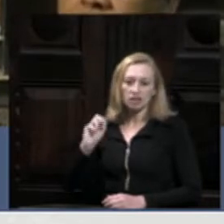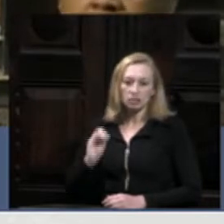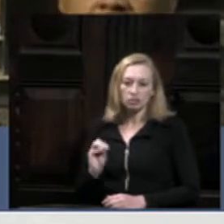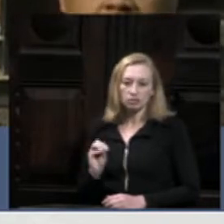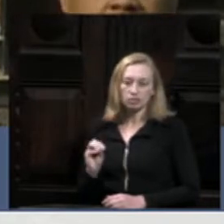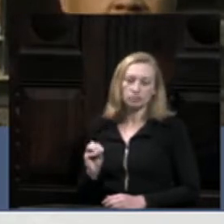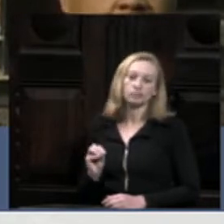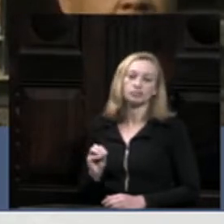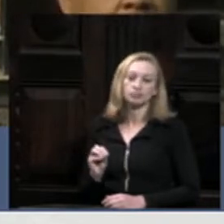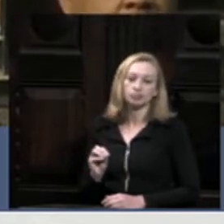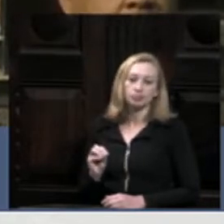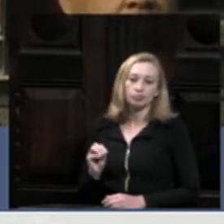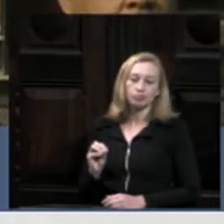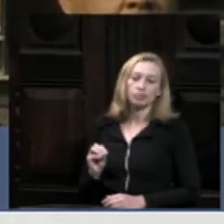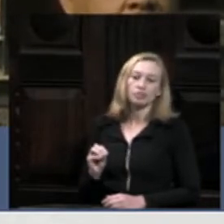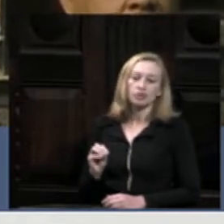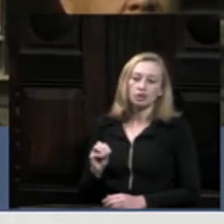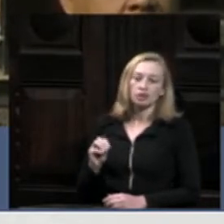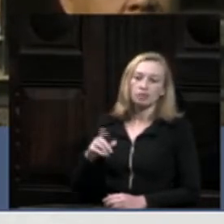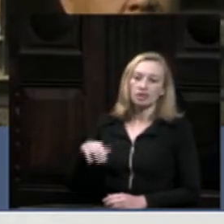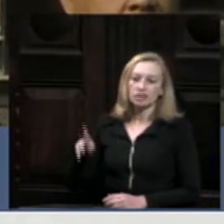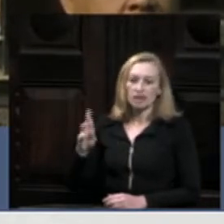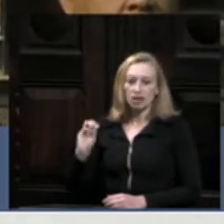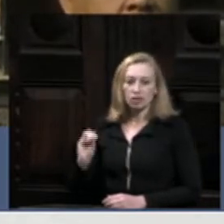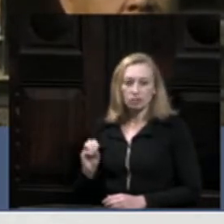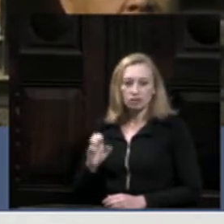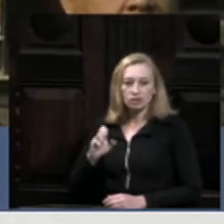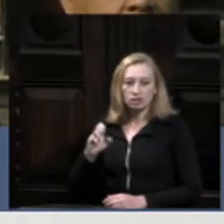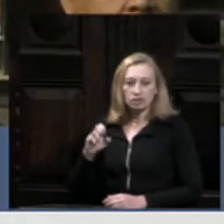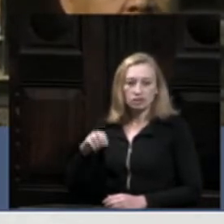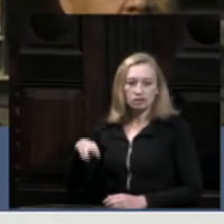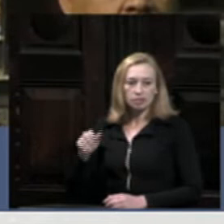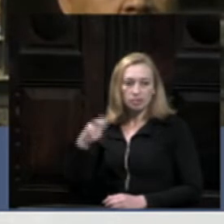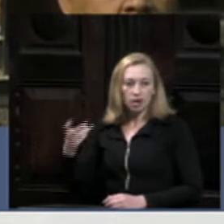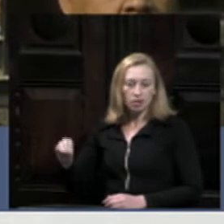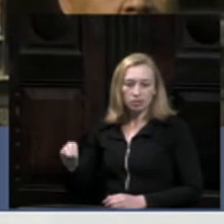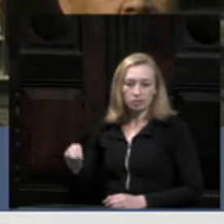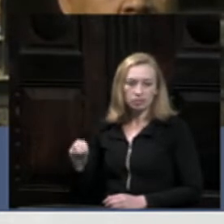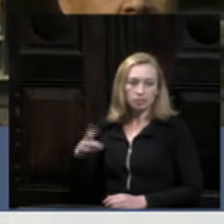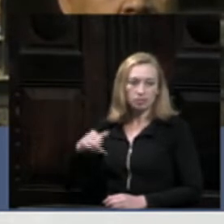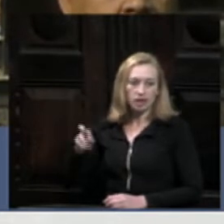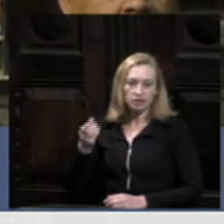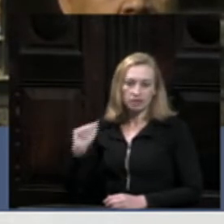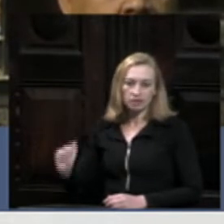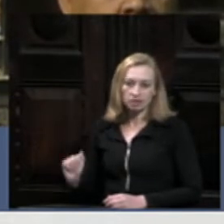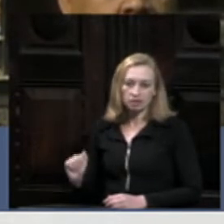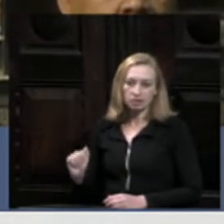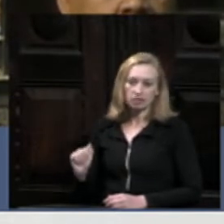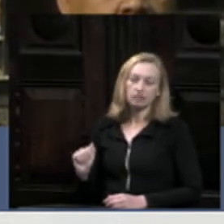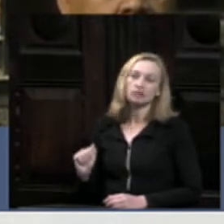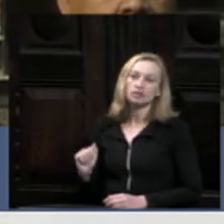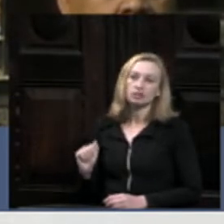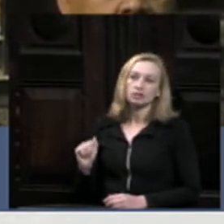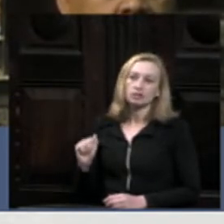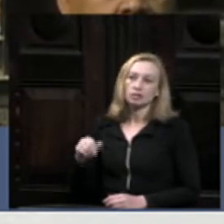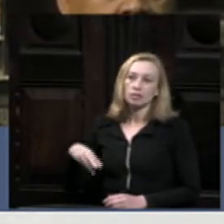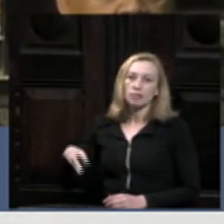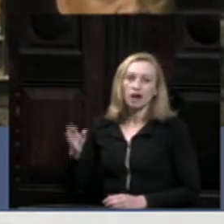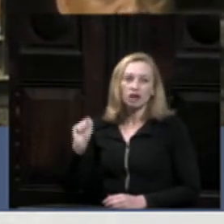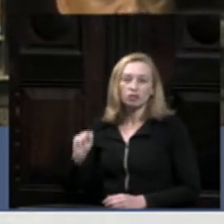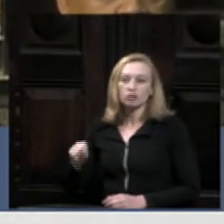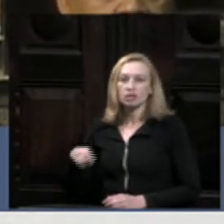votar. Deputado Marcelo Simão. Deputada Márcia Giovanni. Deputado Marcos